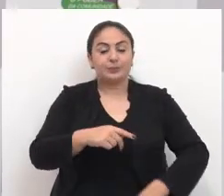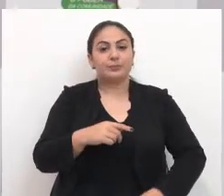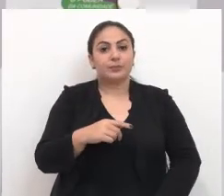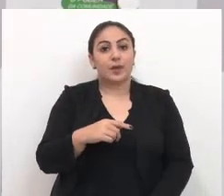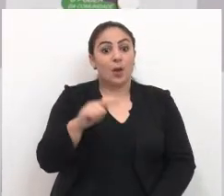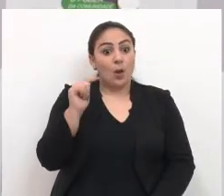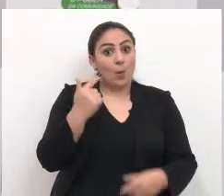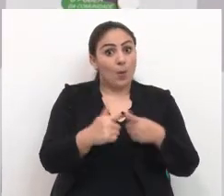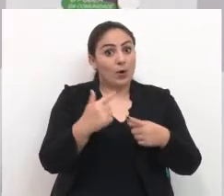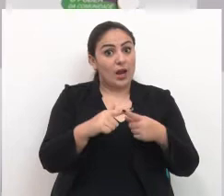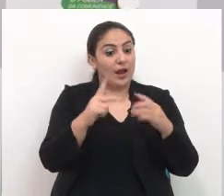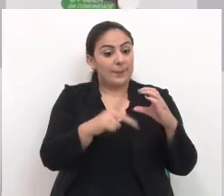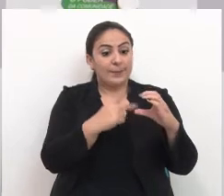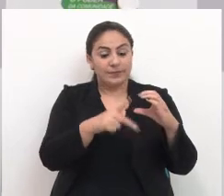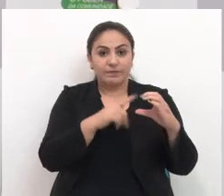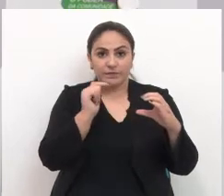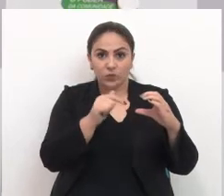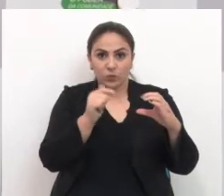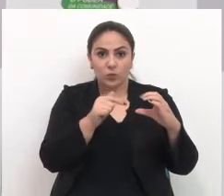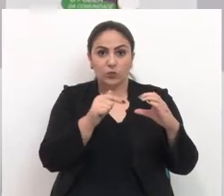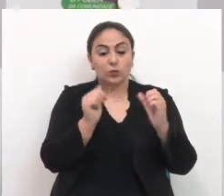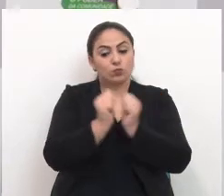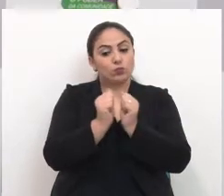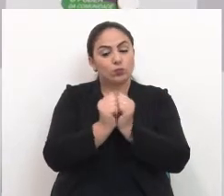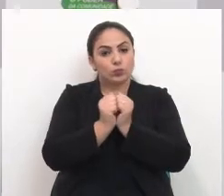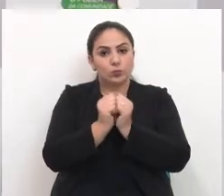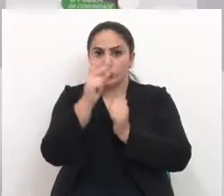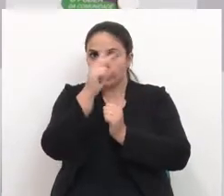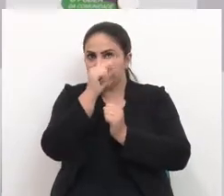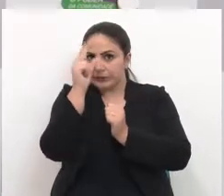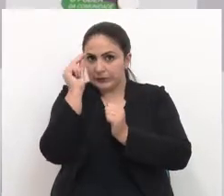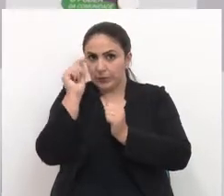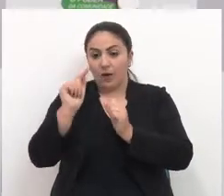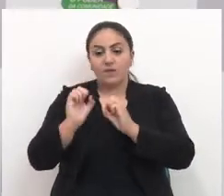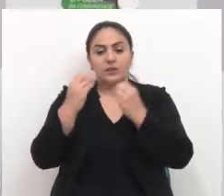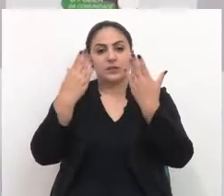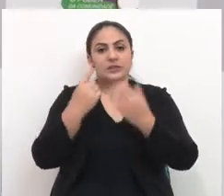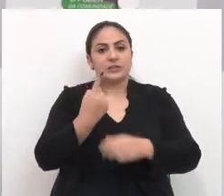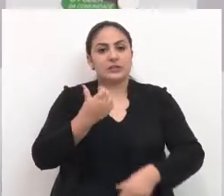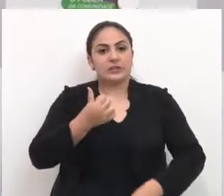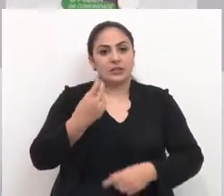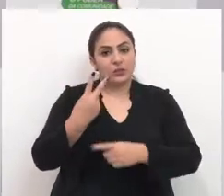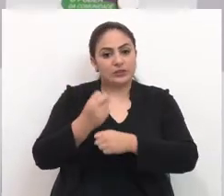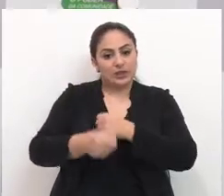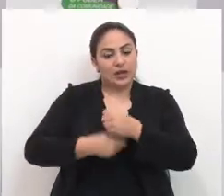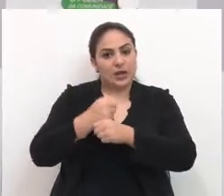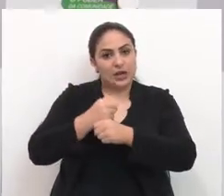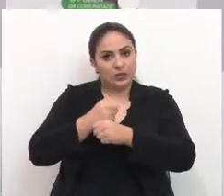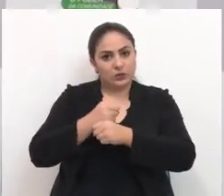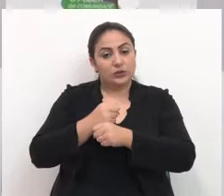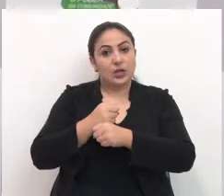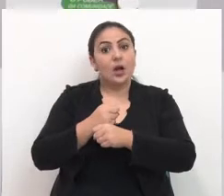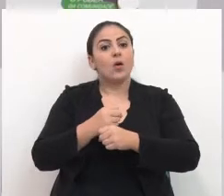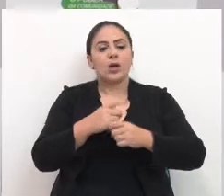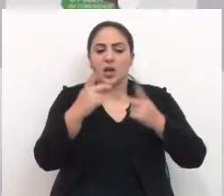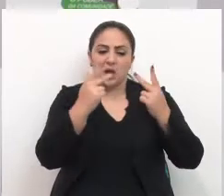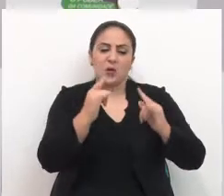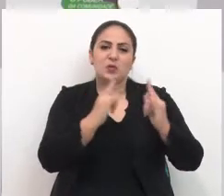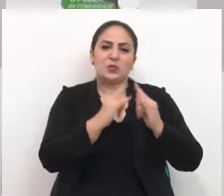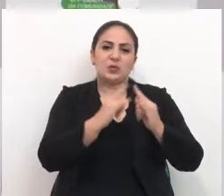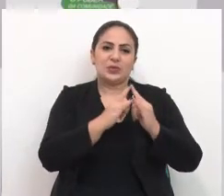Que a Câmara, ela, junto com o município, ela comemora 162 anos no ano que o Instituto